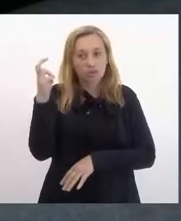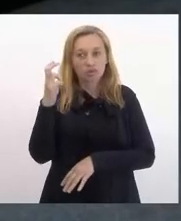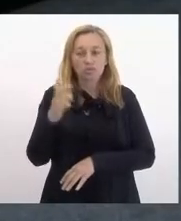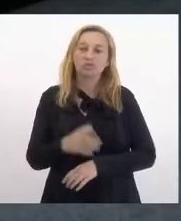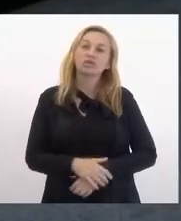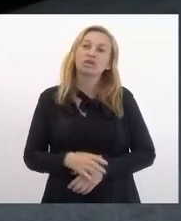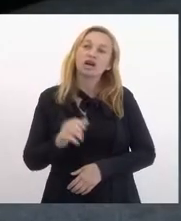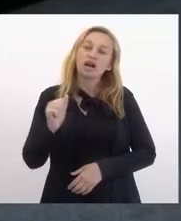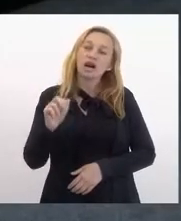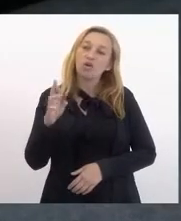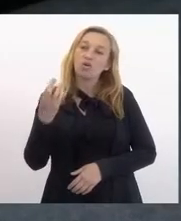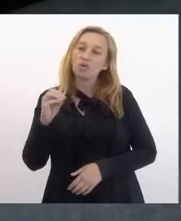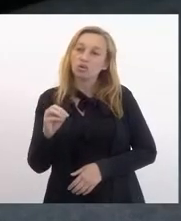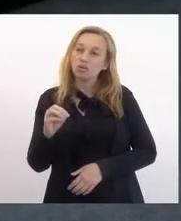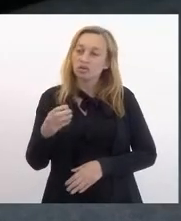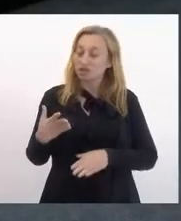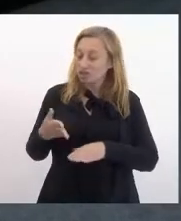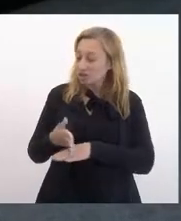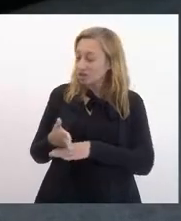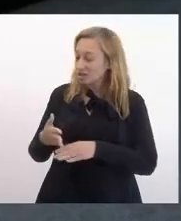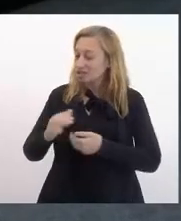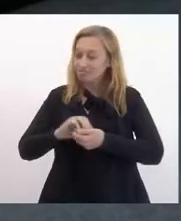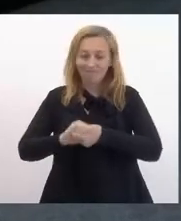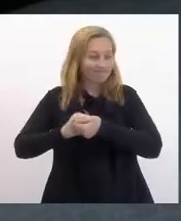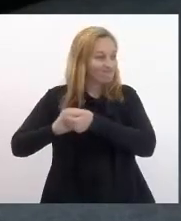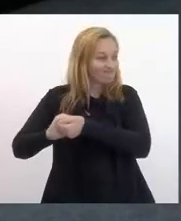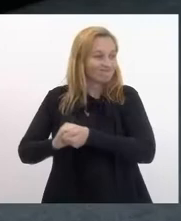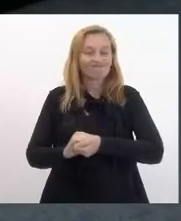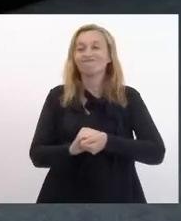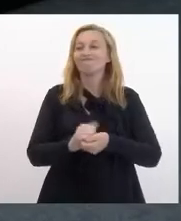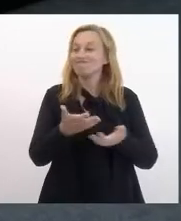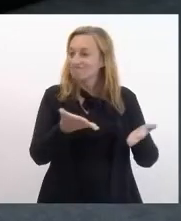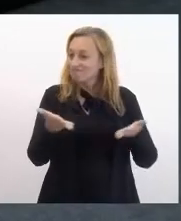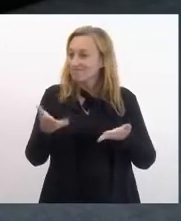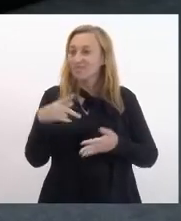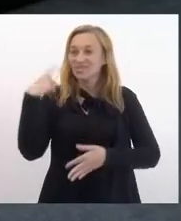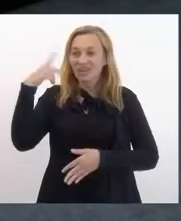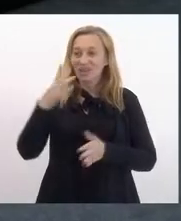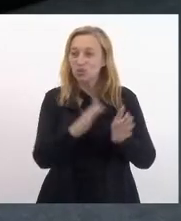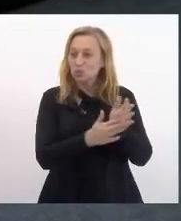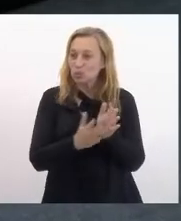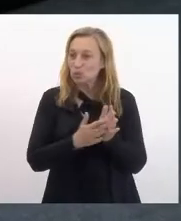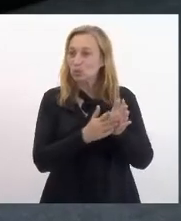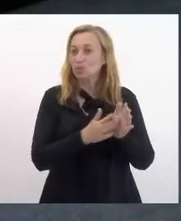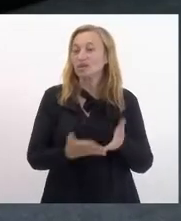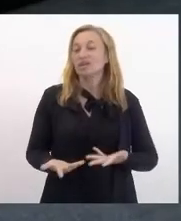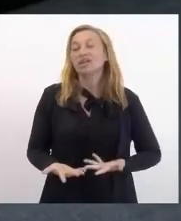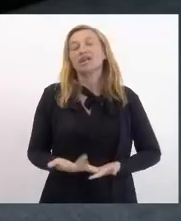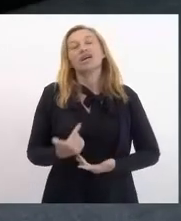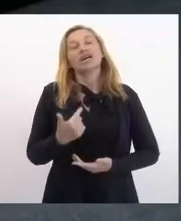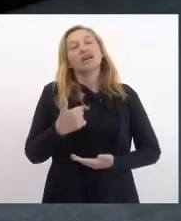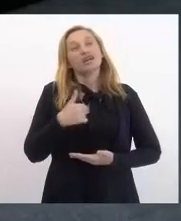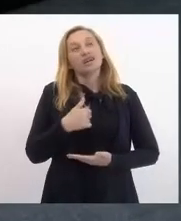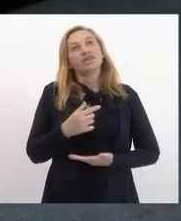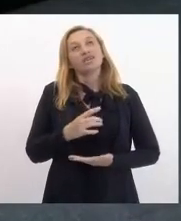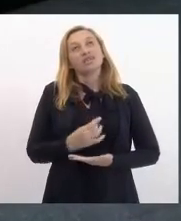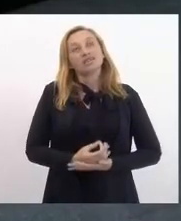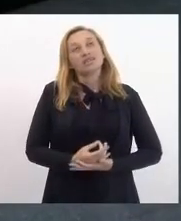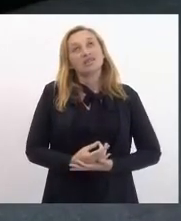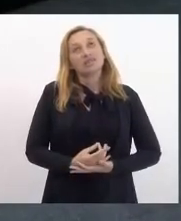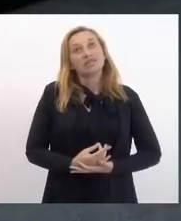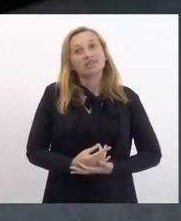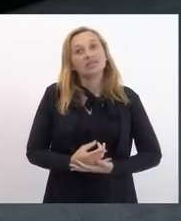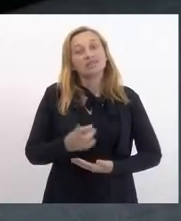o Haroldo Costa está chegando, me apresentando a eles, dizendo: está chegando aqui o vereador do samba. Então, eu realmente